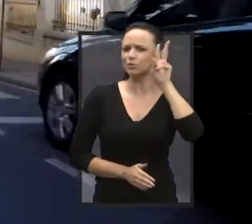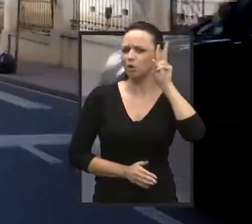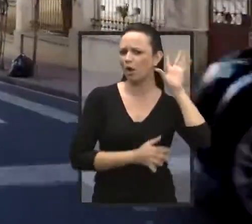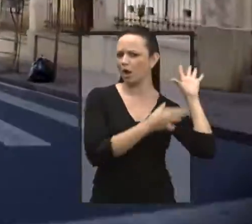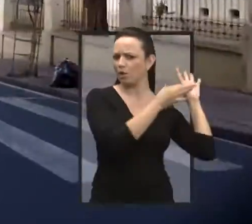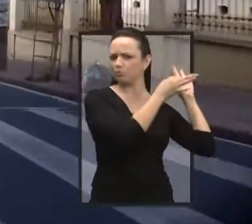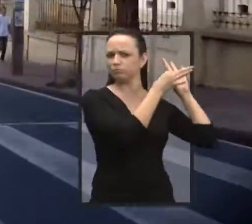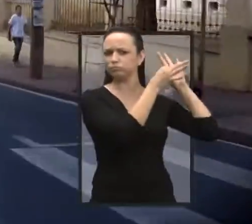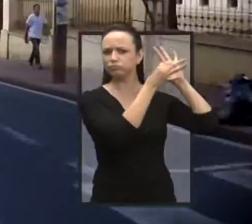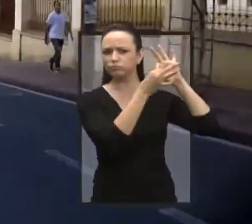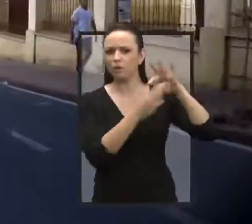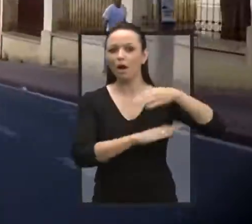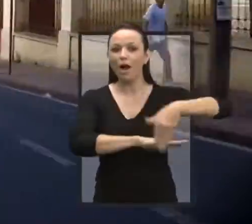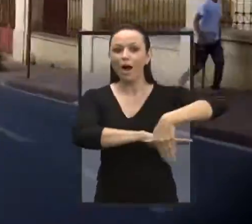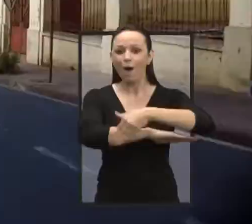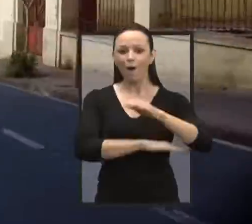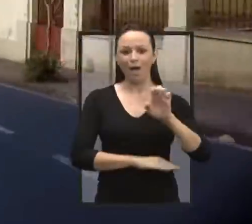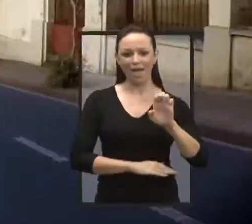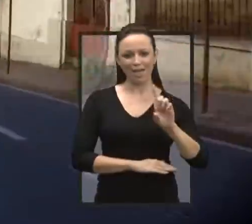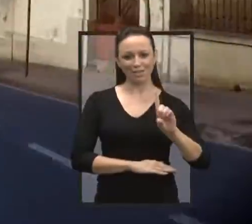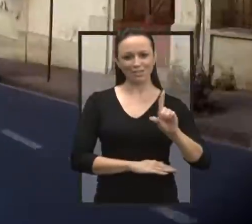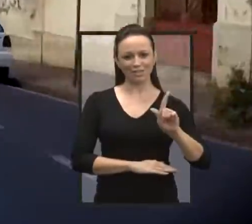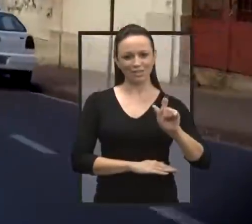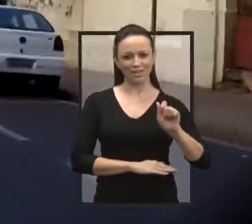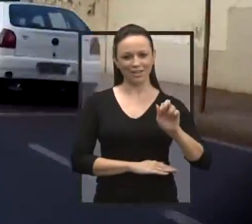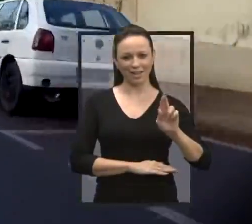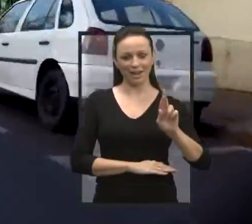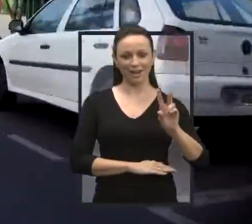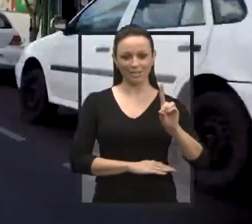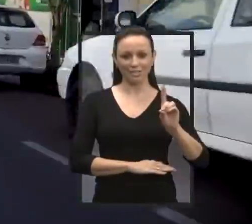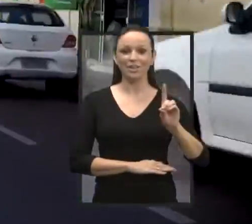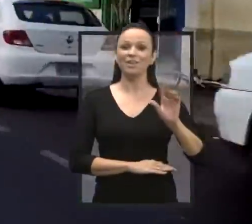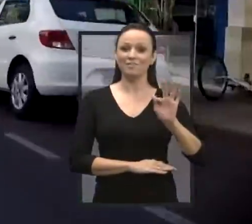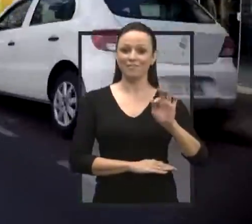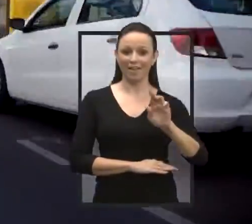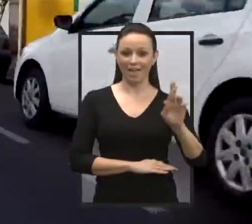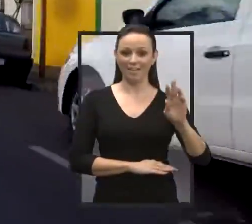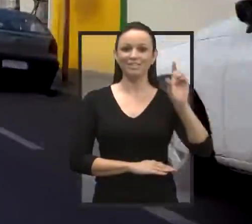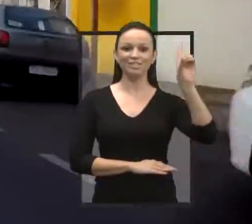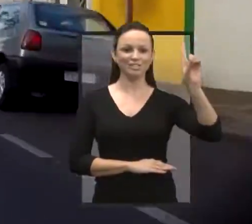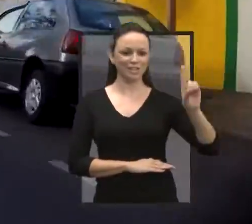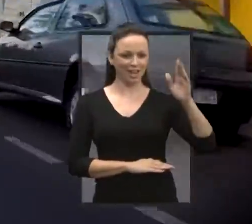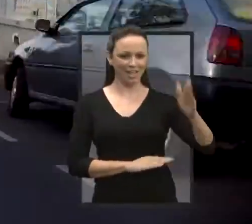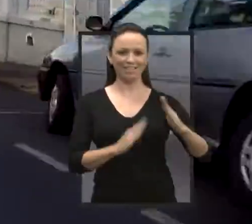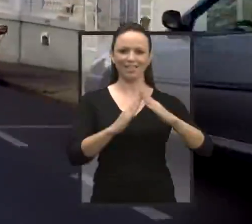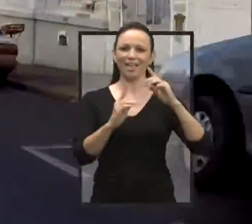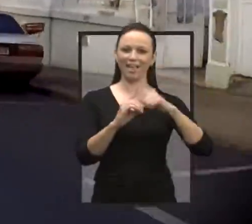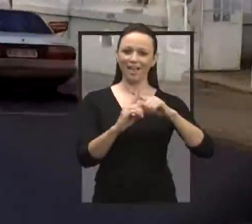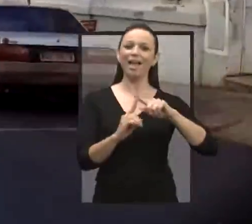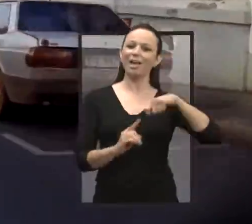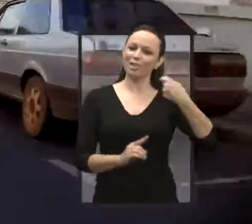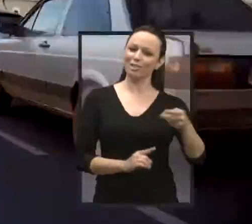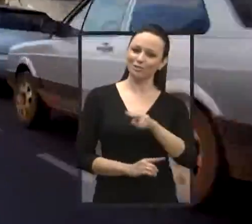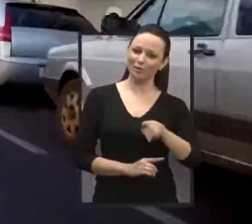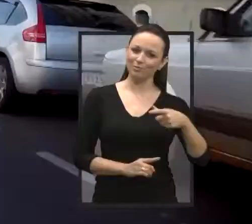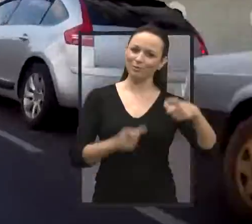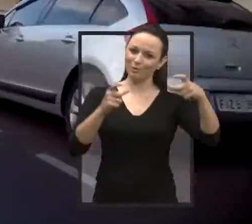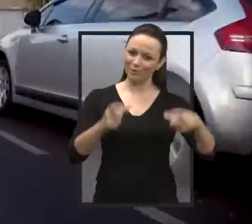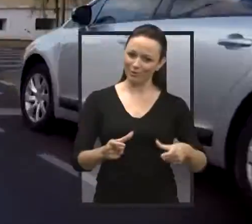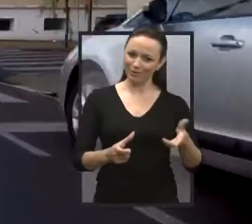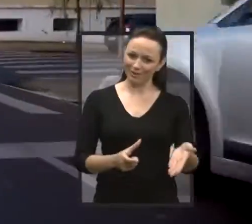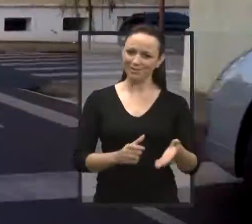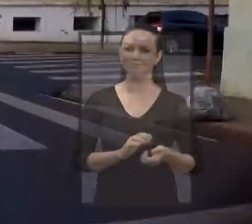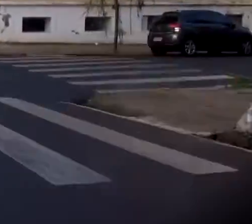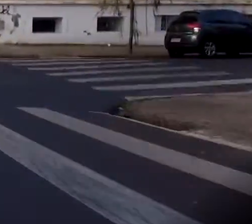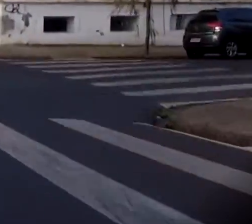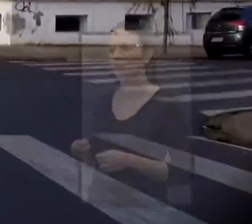contexto que a Rua Edgar Ferraz, à direita da igreja, recebeu o nome de batismo, dada a sua localização.